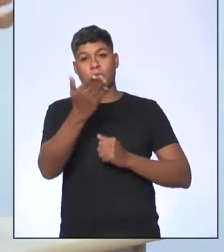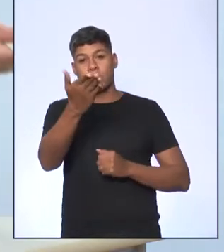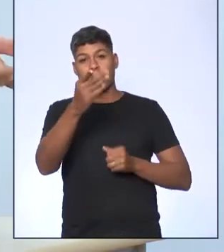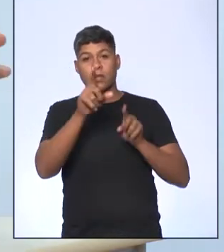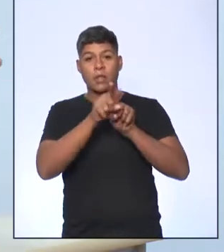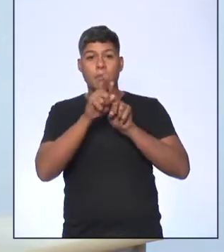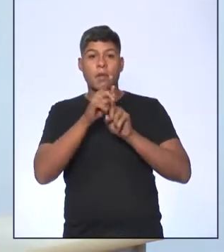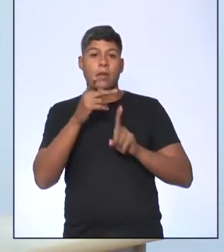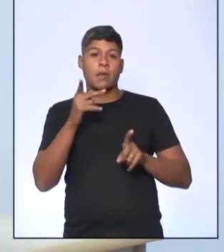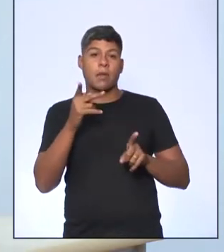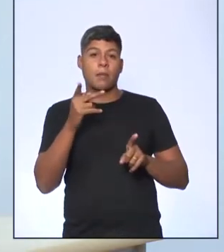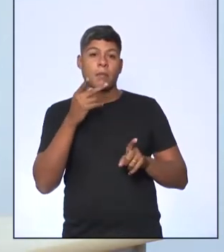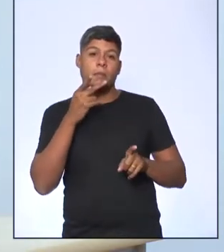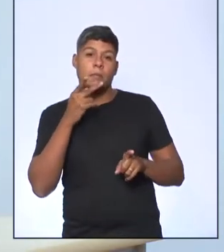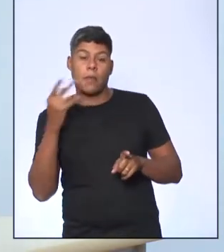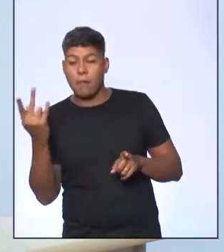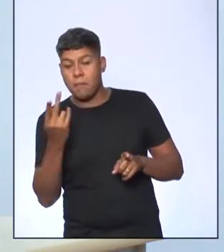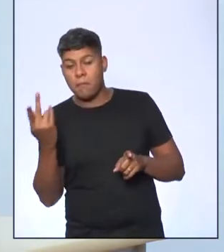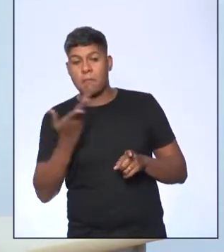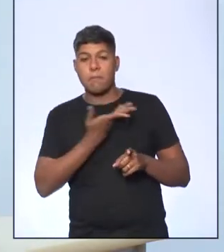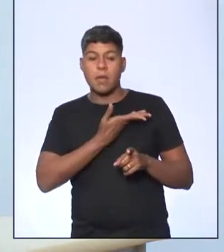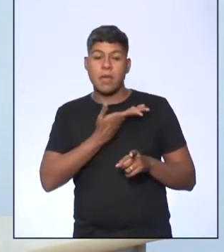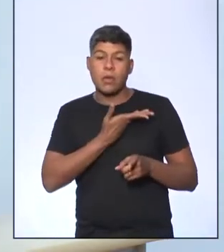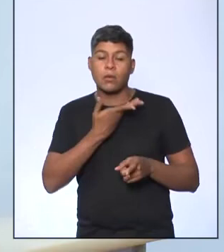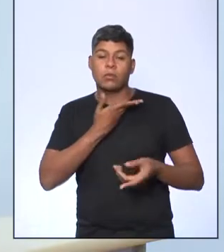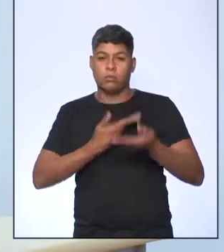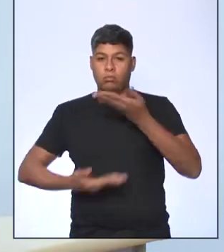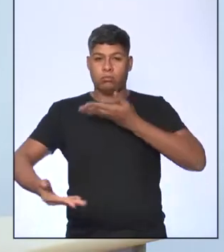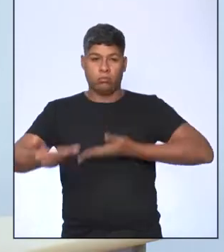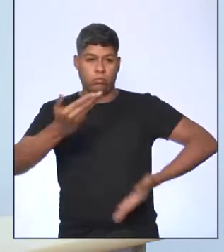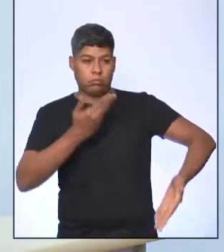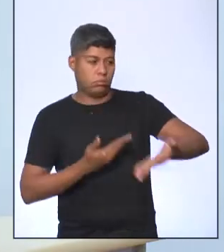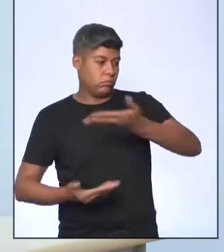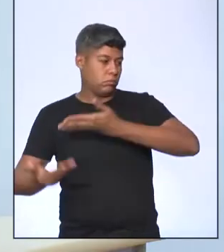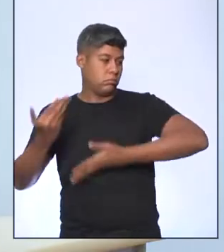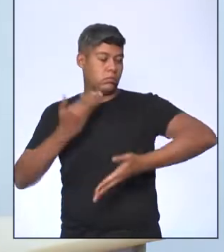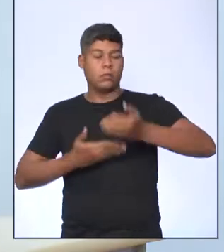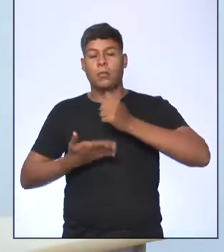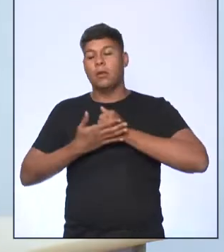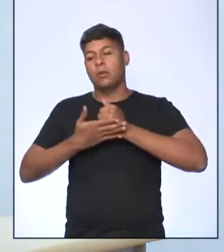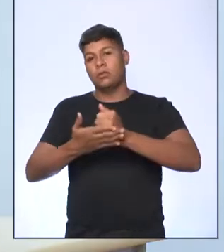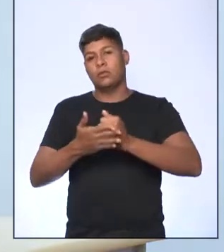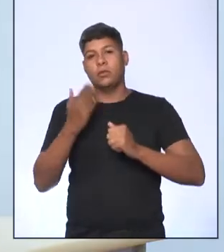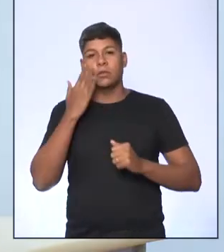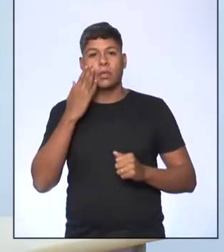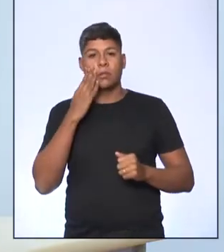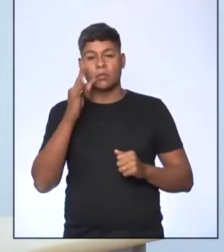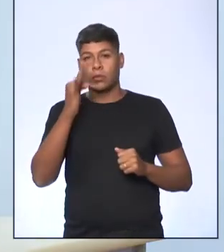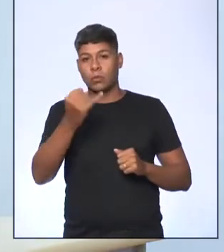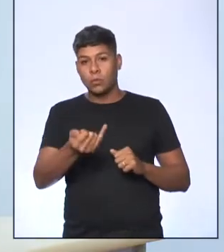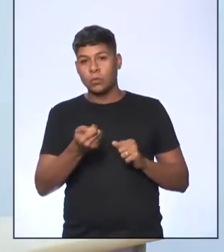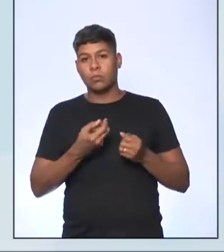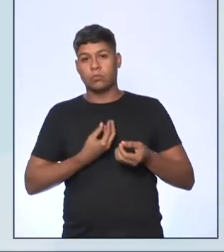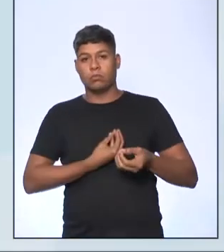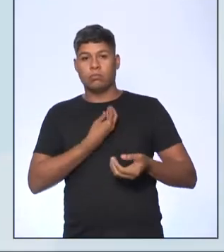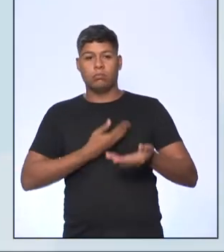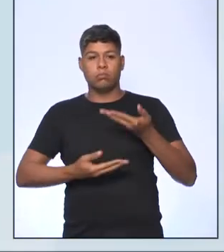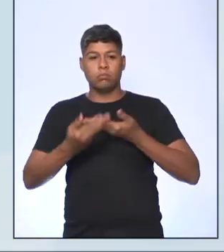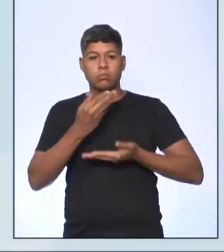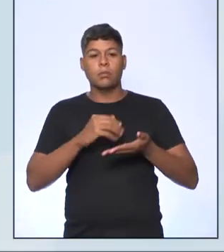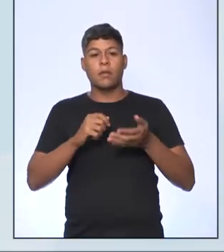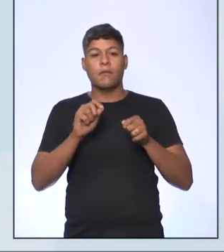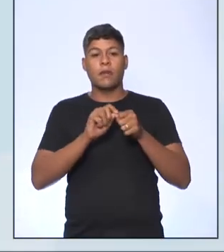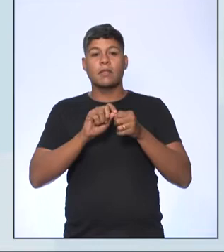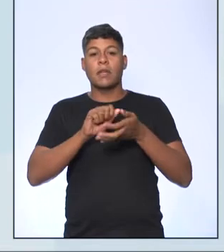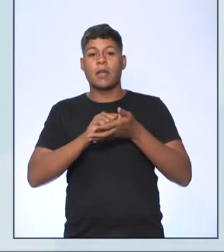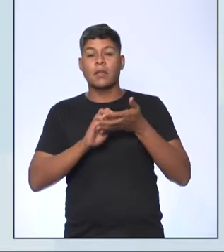levar para os seus pares, para os seus colegas. A ideia aqui é a gente gerar uma corrente de ajuda, tá? Para não deixar ninguém para trás. Realizar as